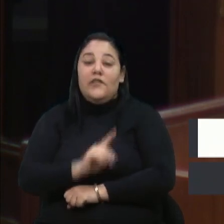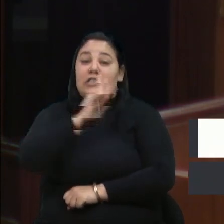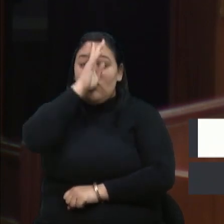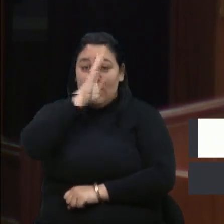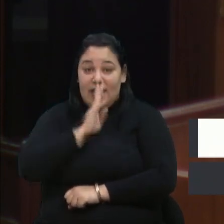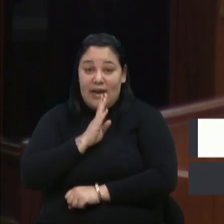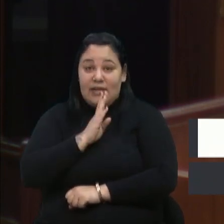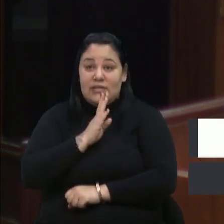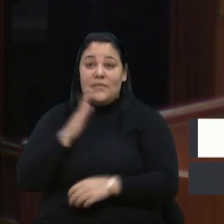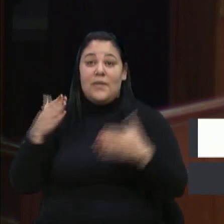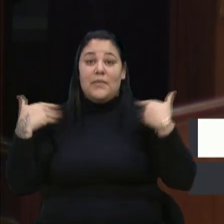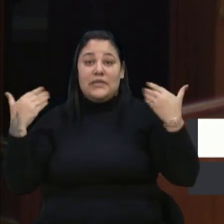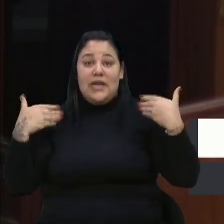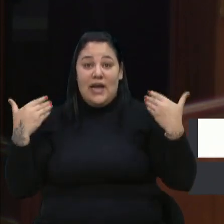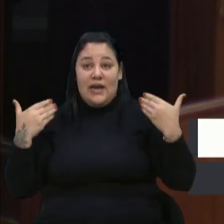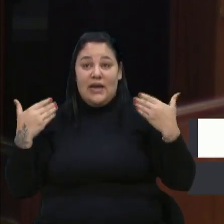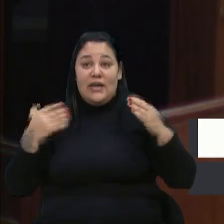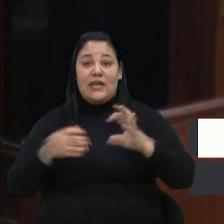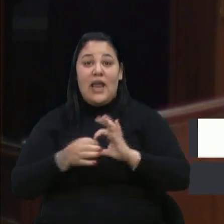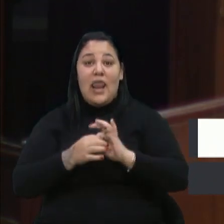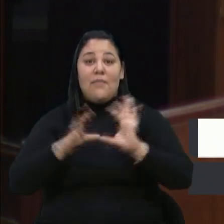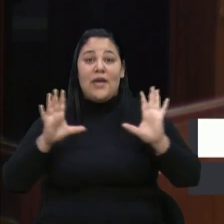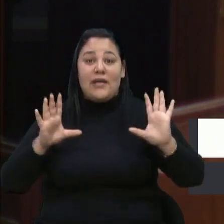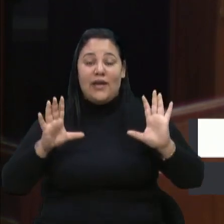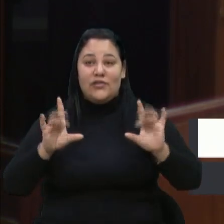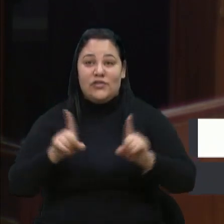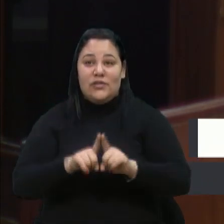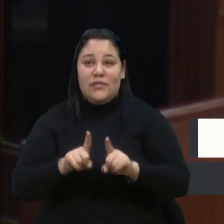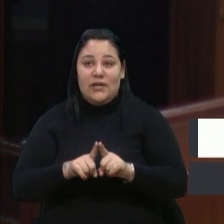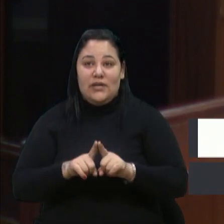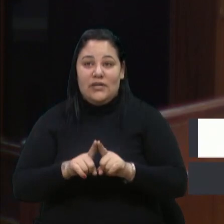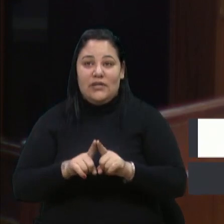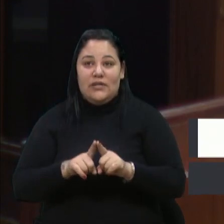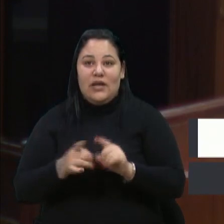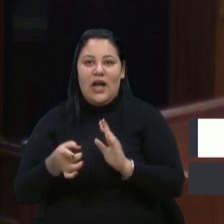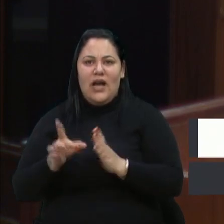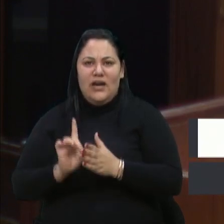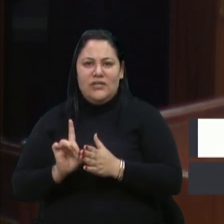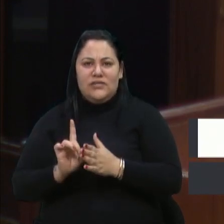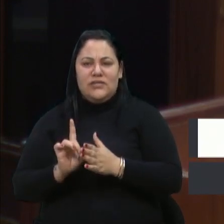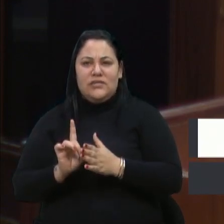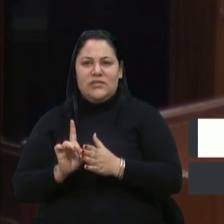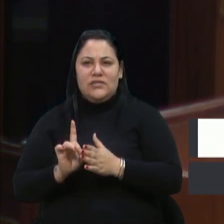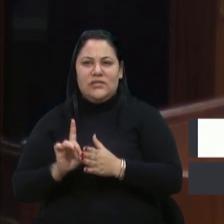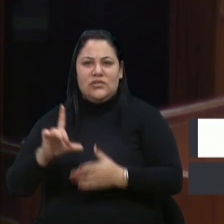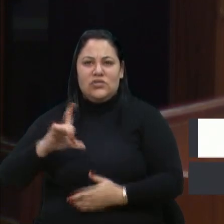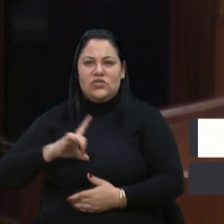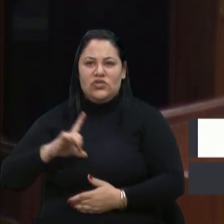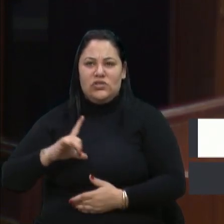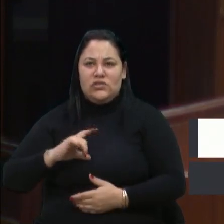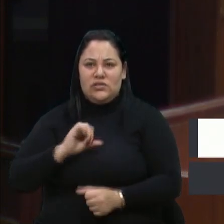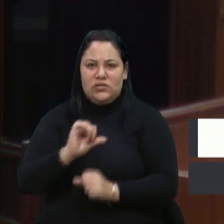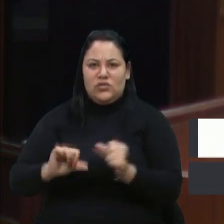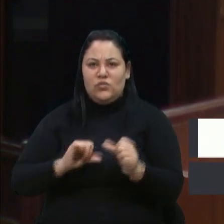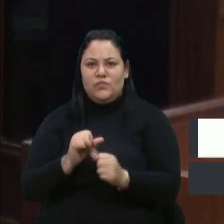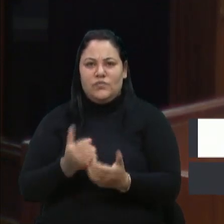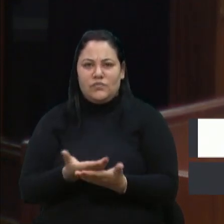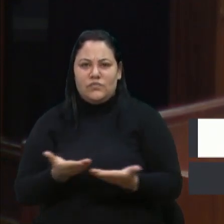e a liberdade para alterar a Maesa. Ou seja, antes previa a alteração do espaço da